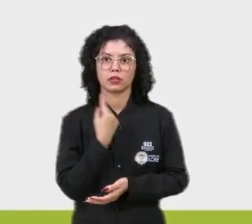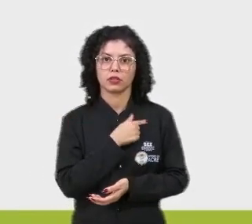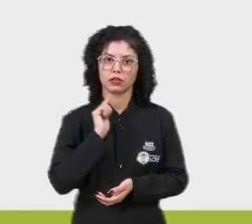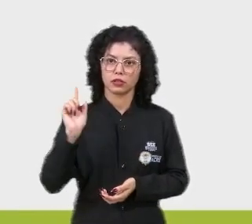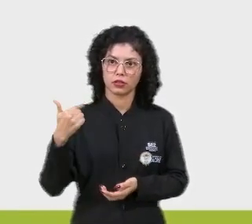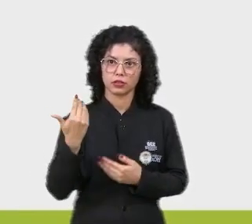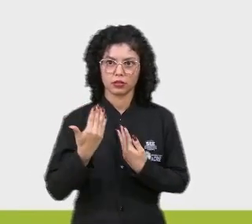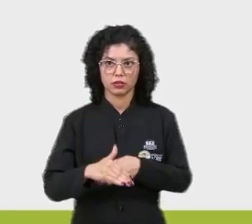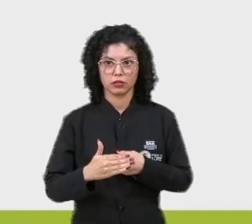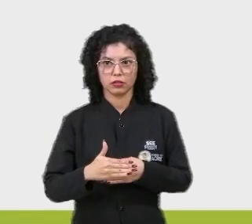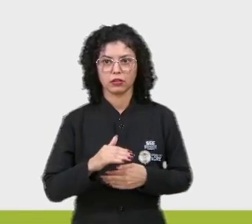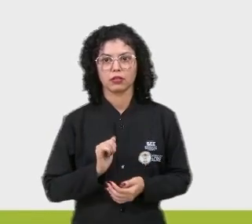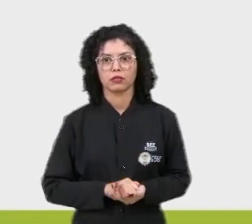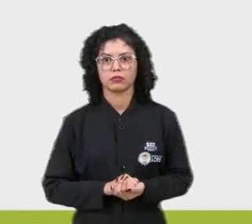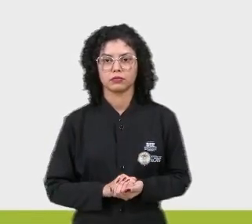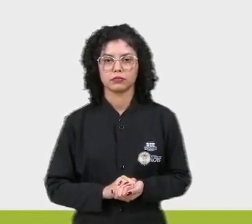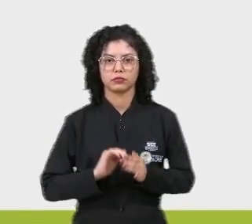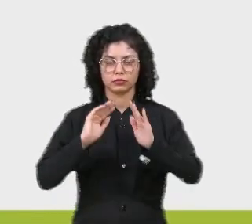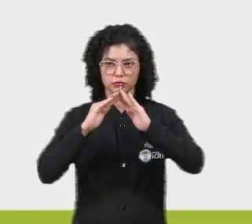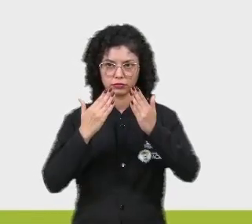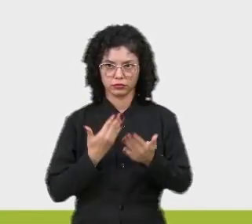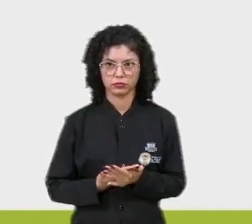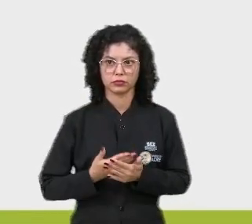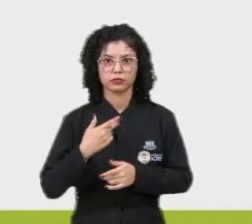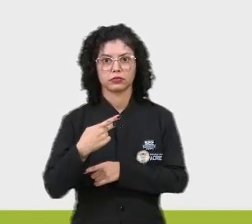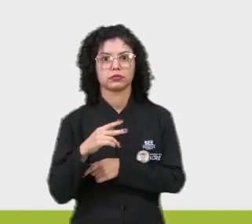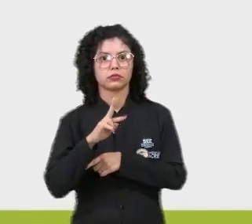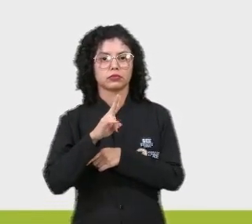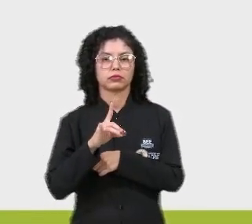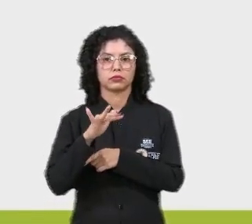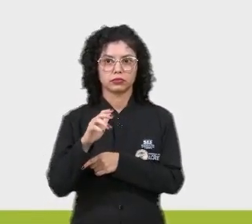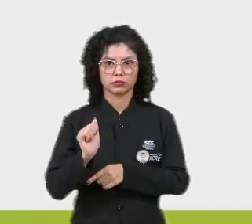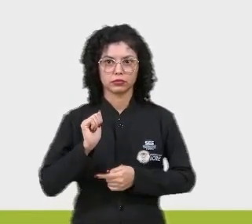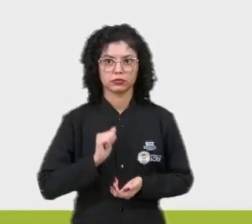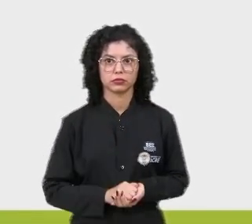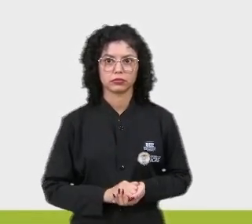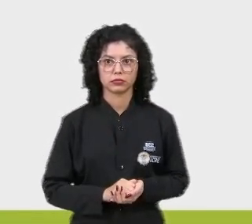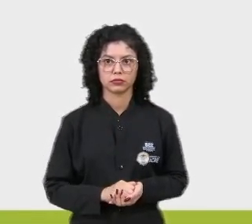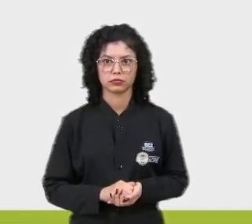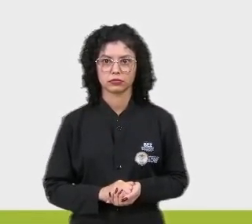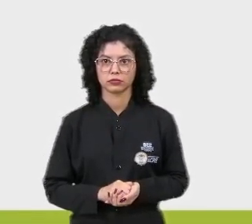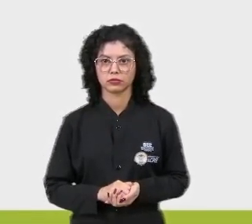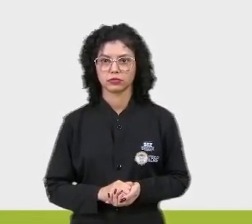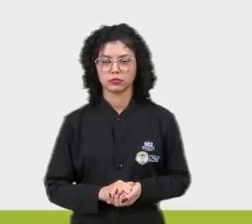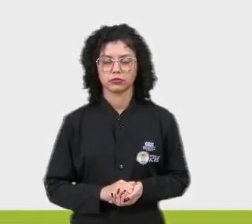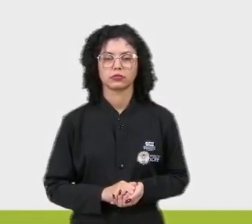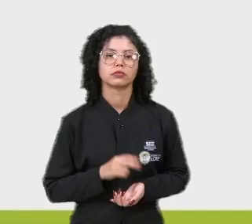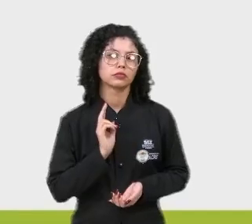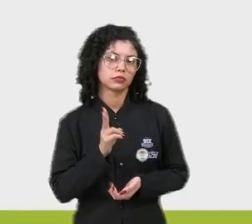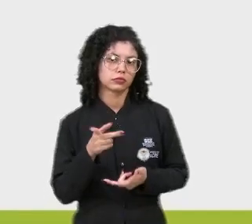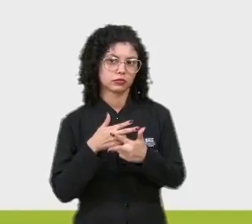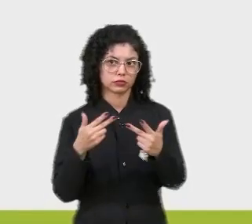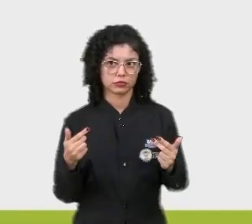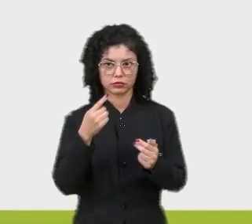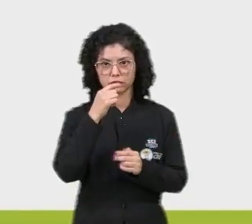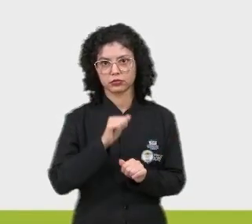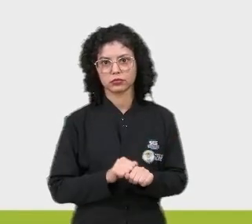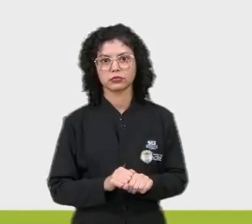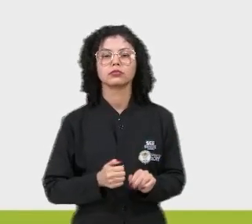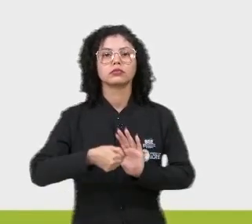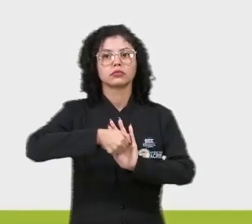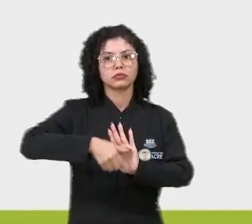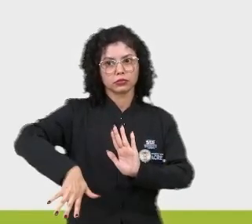pros né na sua escola aí a prosopopeia ou a personificação é a mesma mesma coisa é uma figura de